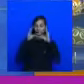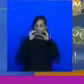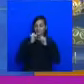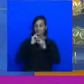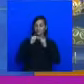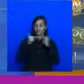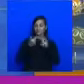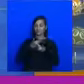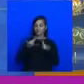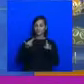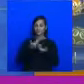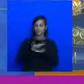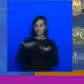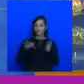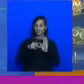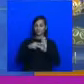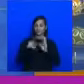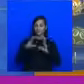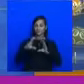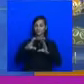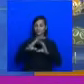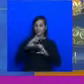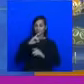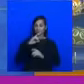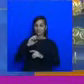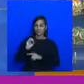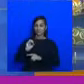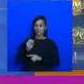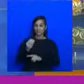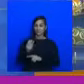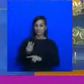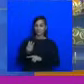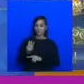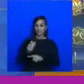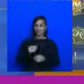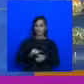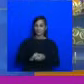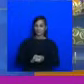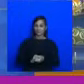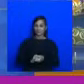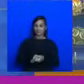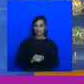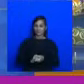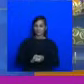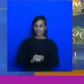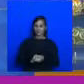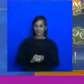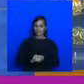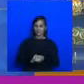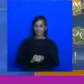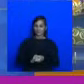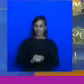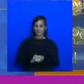Boa sorte para você. Mais um número chegando. Bola verde 03. Verde 03.